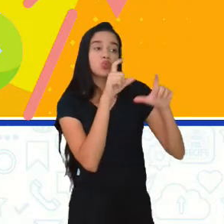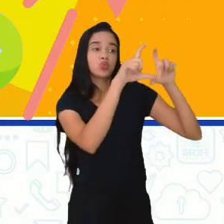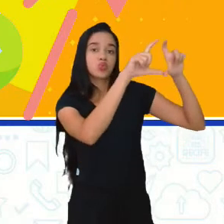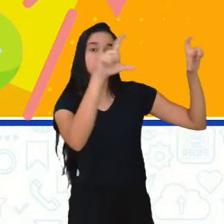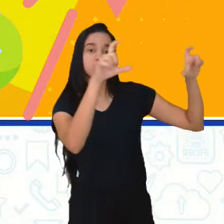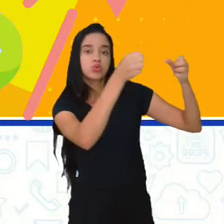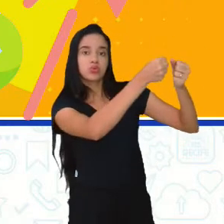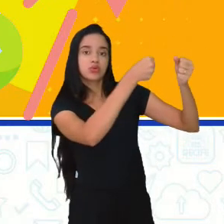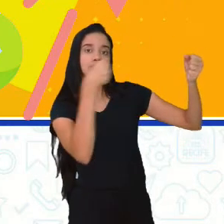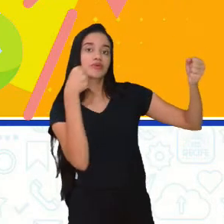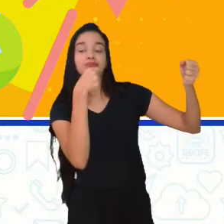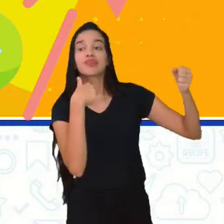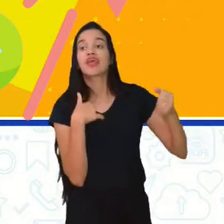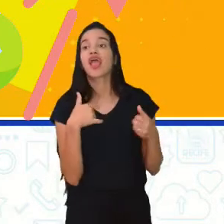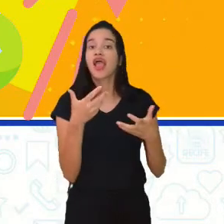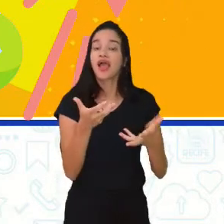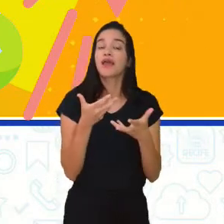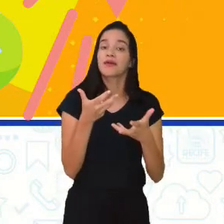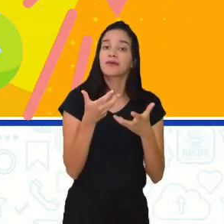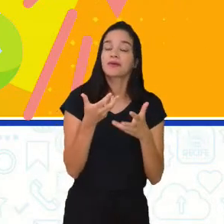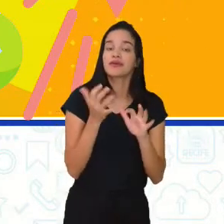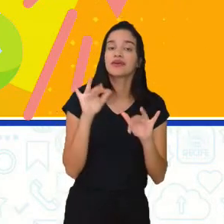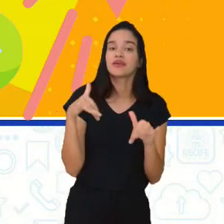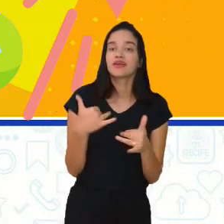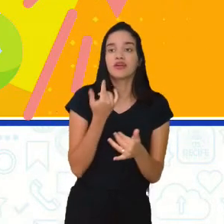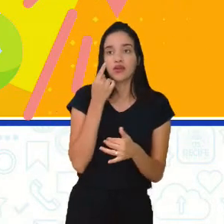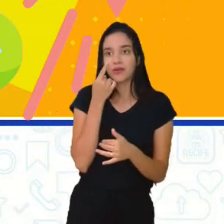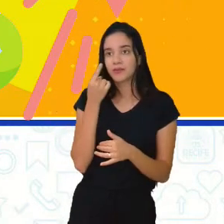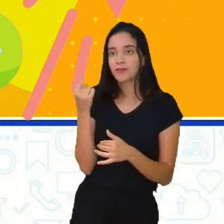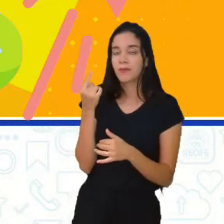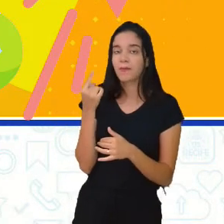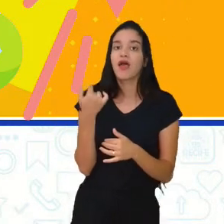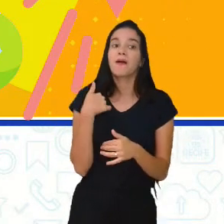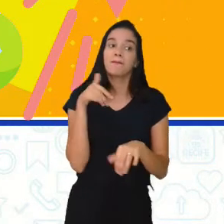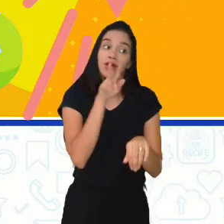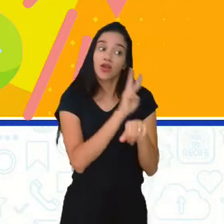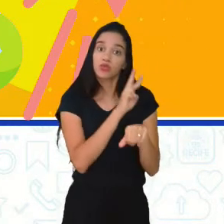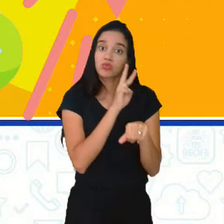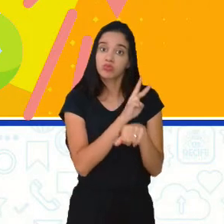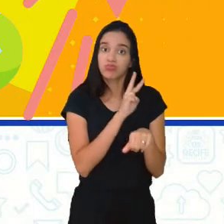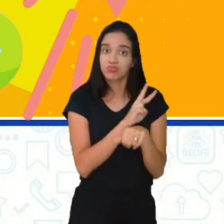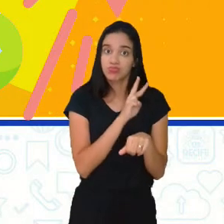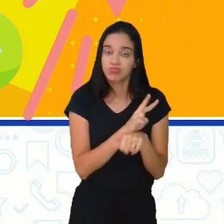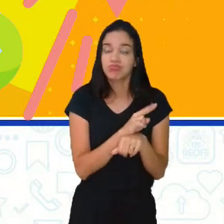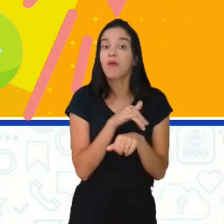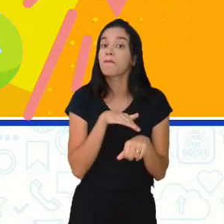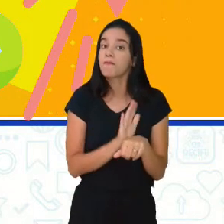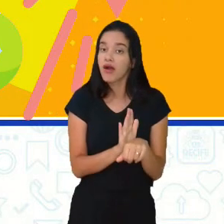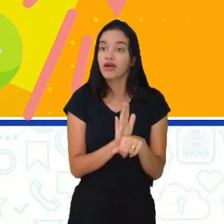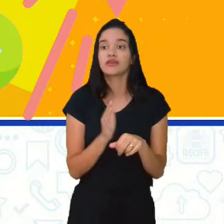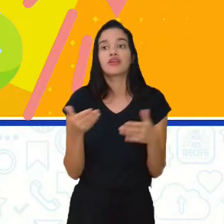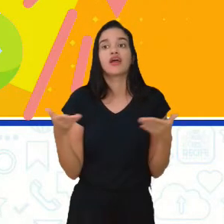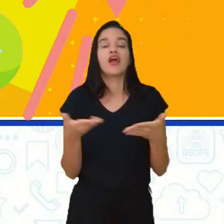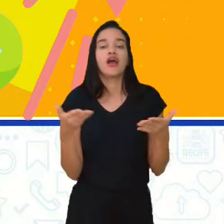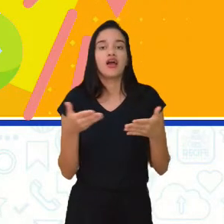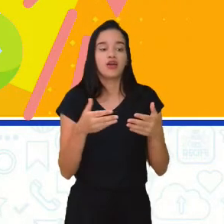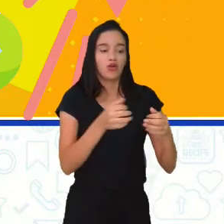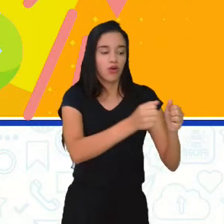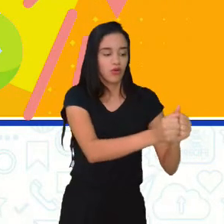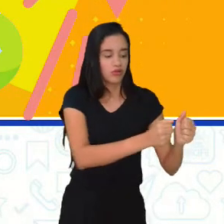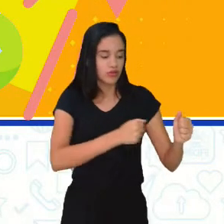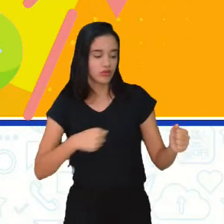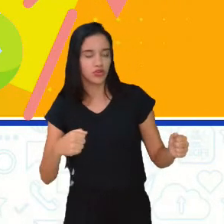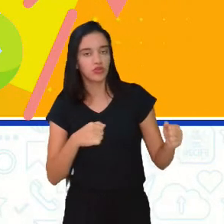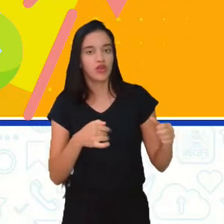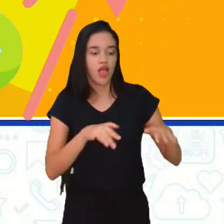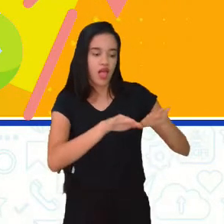manter, né, de uma forma aí no estado sólido para conservar mais. E aqui na parte mais baixa, na caixa de frutas